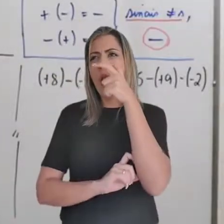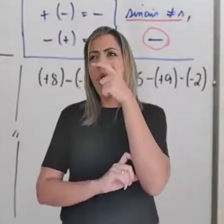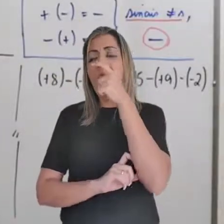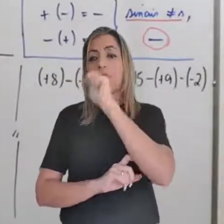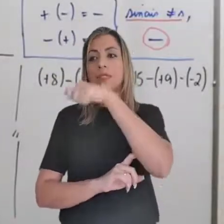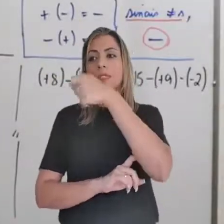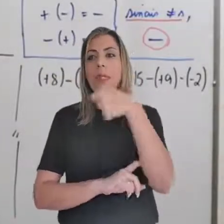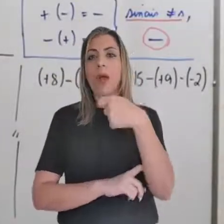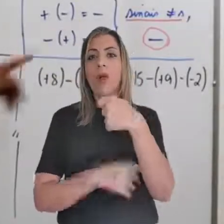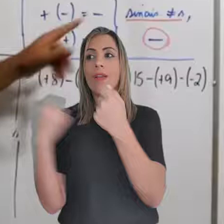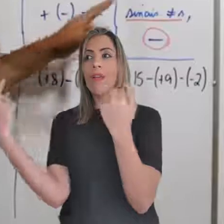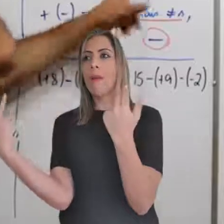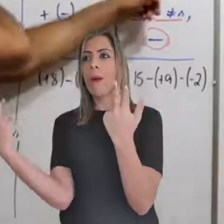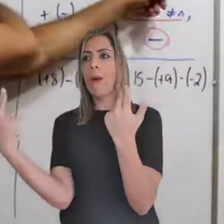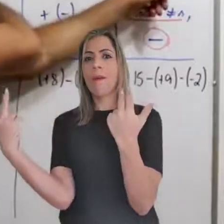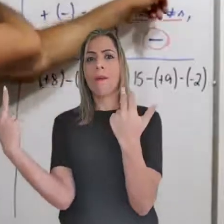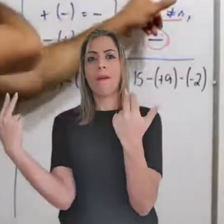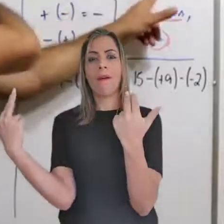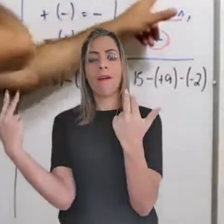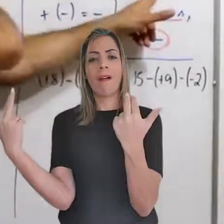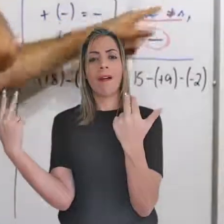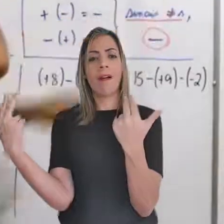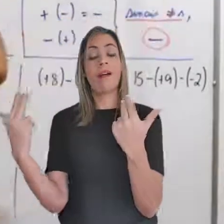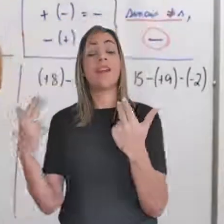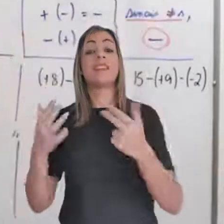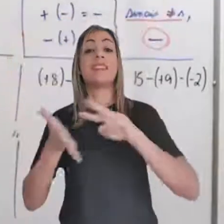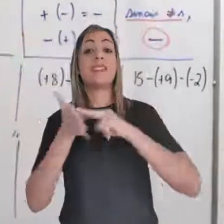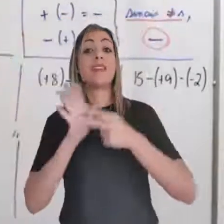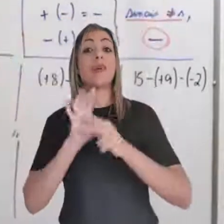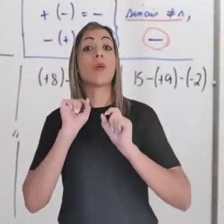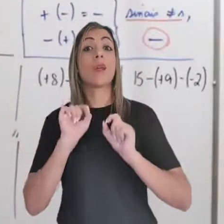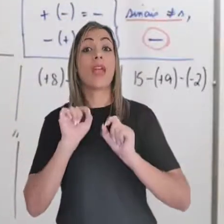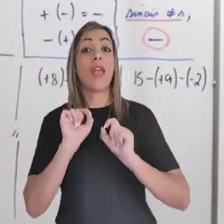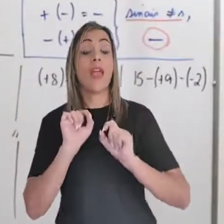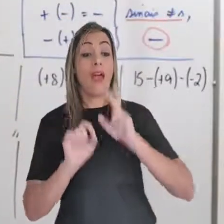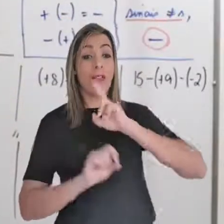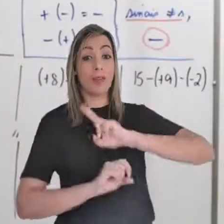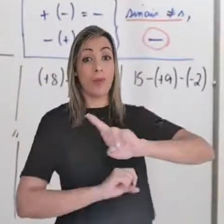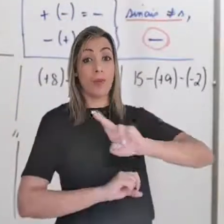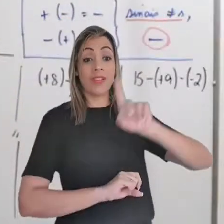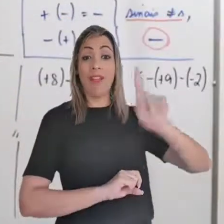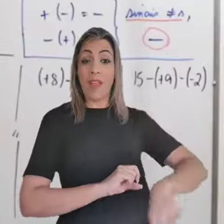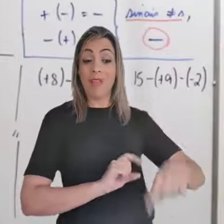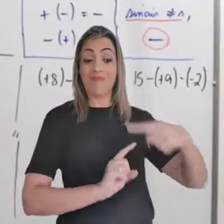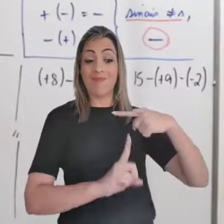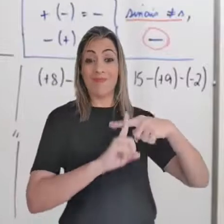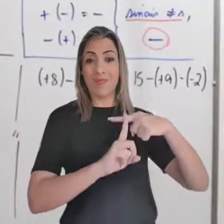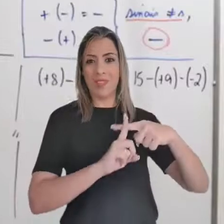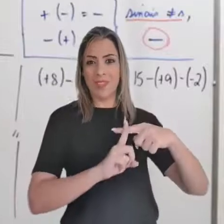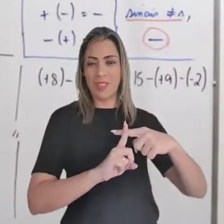dois sinais. Os sinais são iguais. Se eles são iguais, o sinal resultante é o sinal